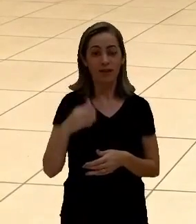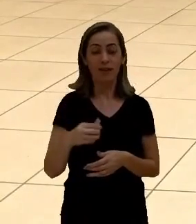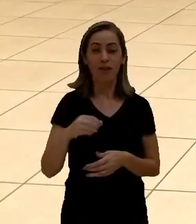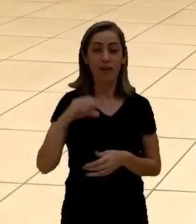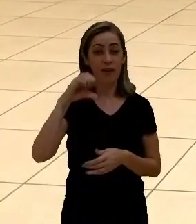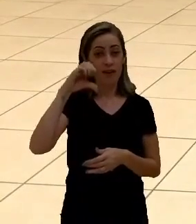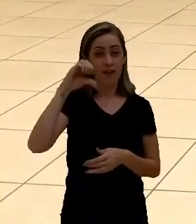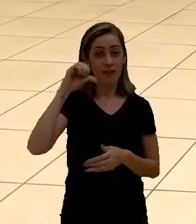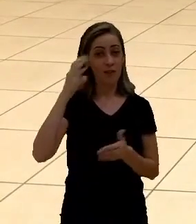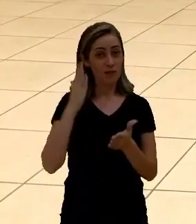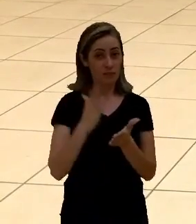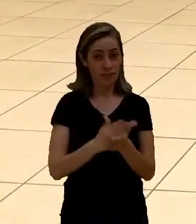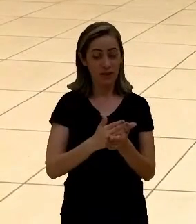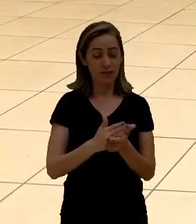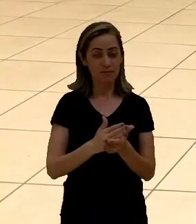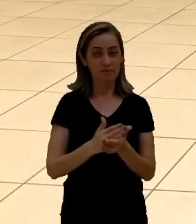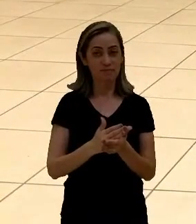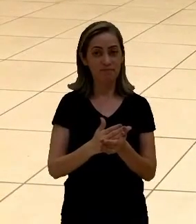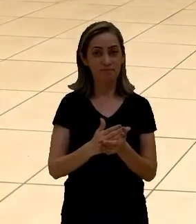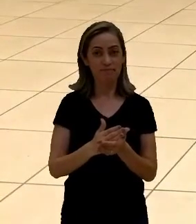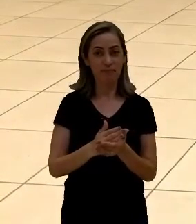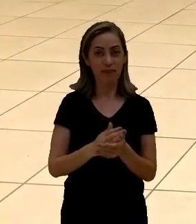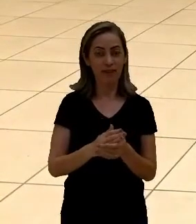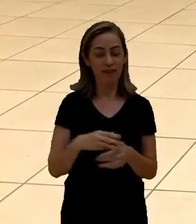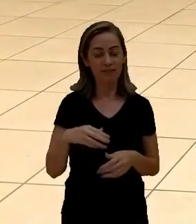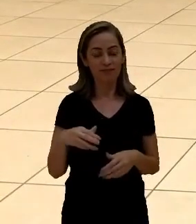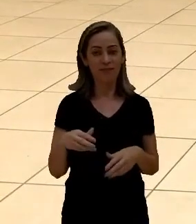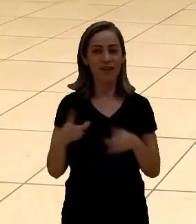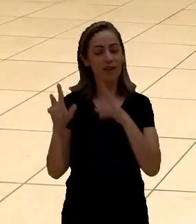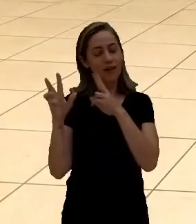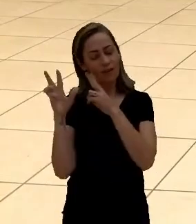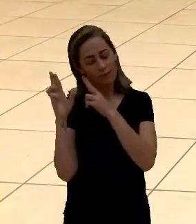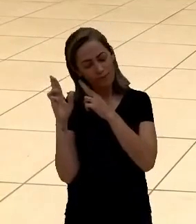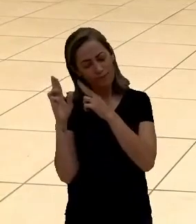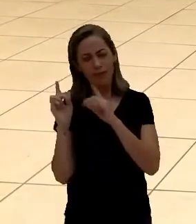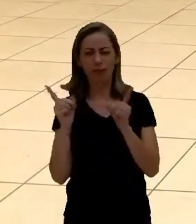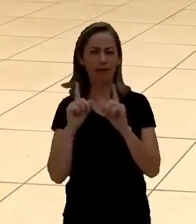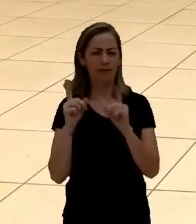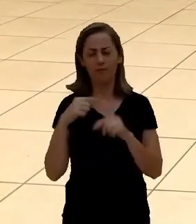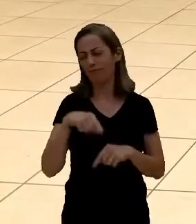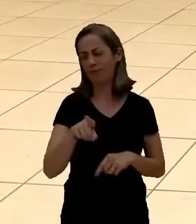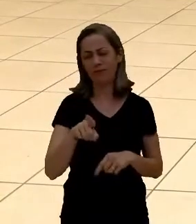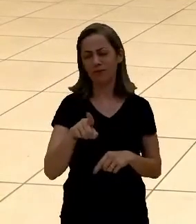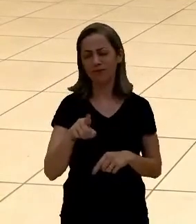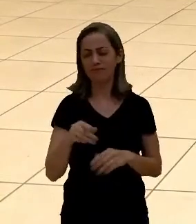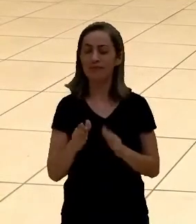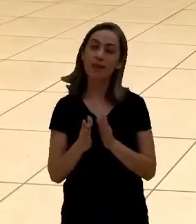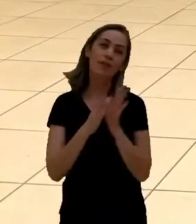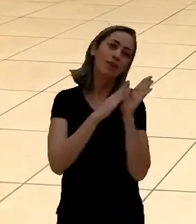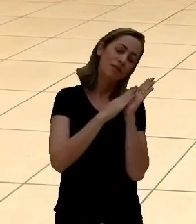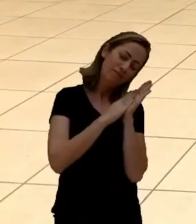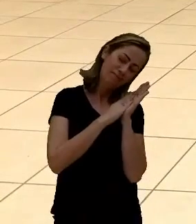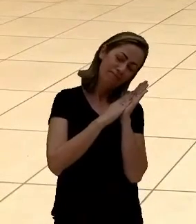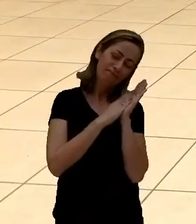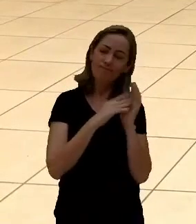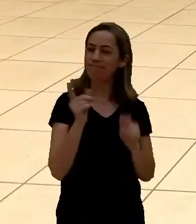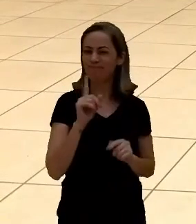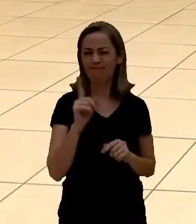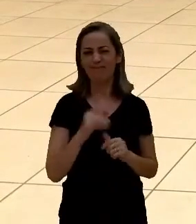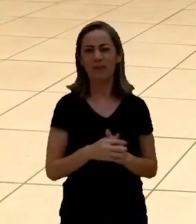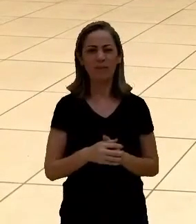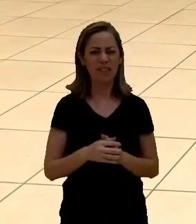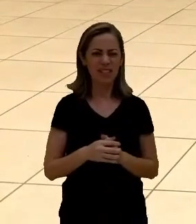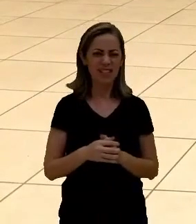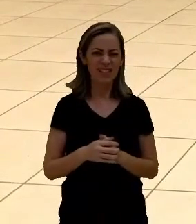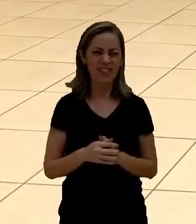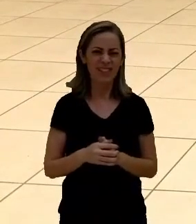10 sim 9:30 aí eu viro para um lado aí eu não vou hoje eu viro pro outro eu também não vou eu tô com preguiça quando eu